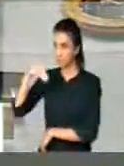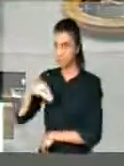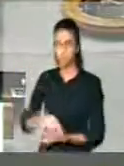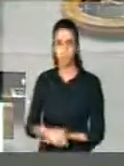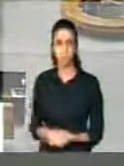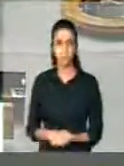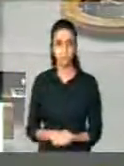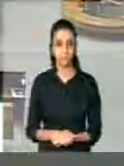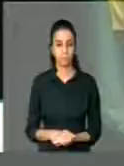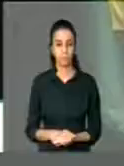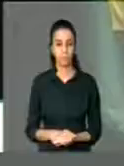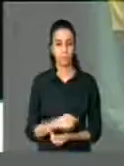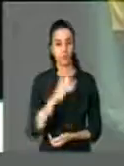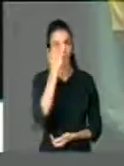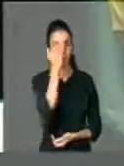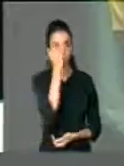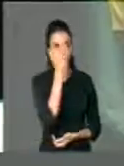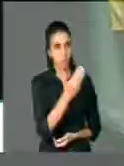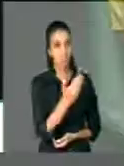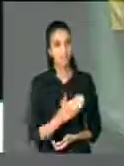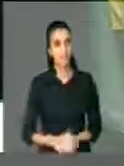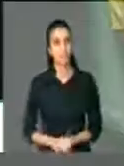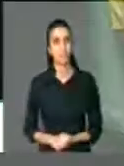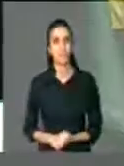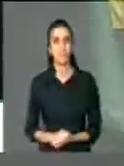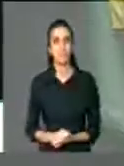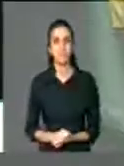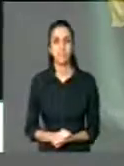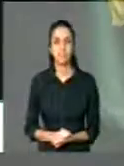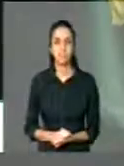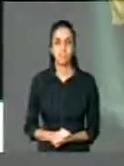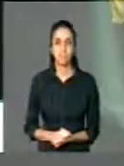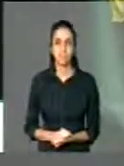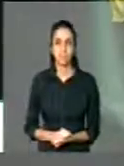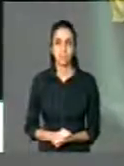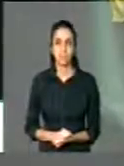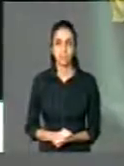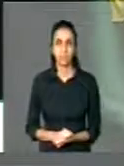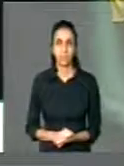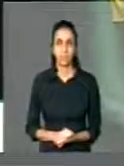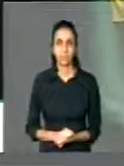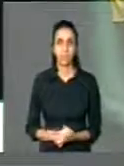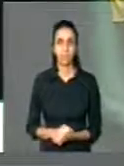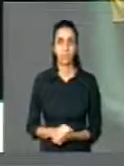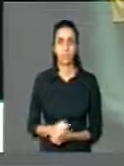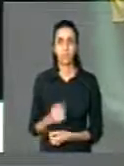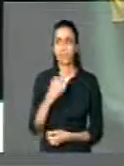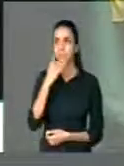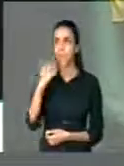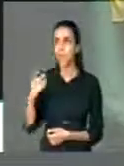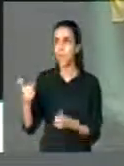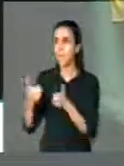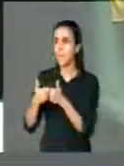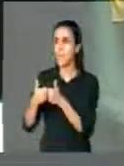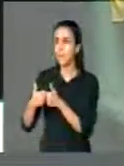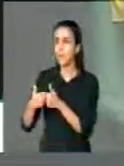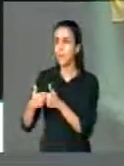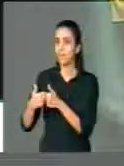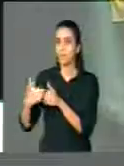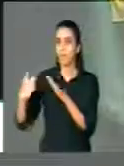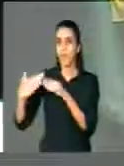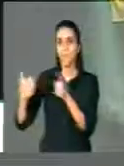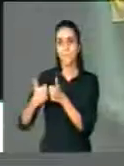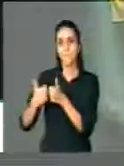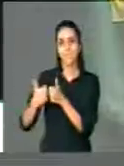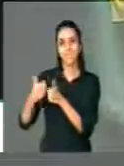Muito obrigado, nobre deputado Manato, conterrâneo, vizinho ali do Espírito Santo, que acaba sendo sempre a nossa